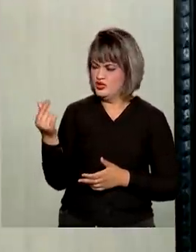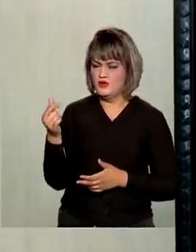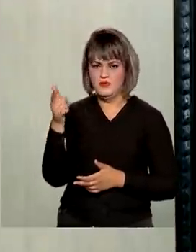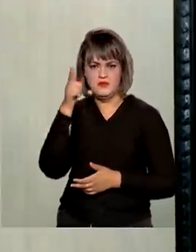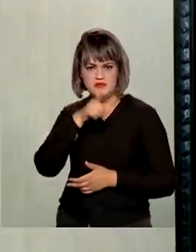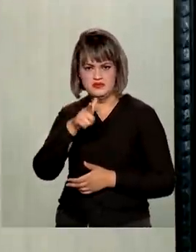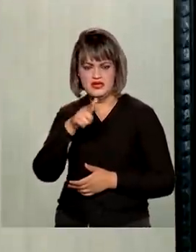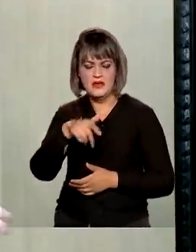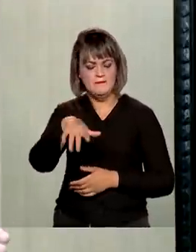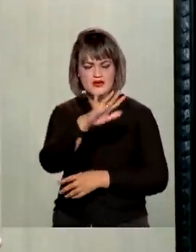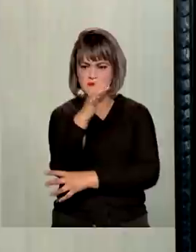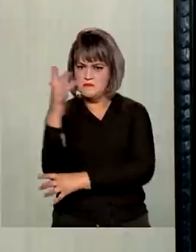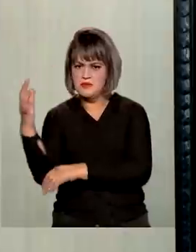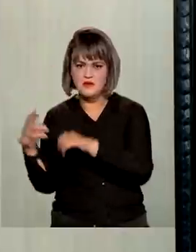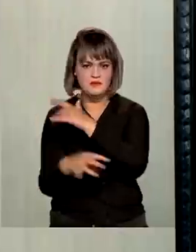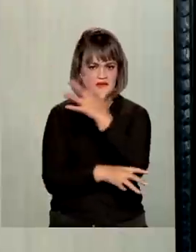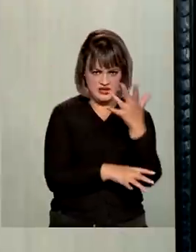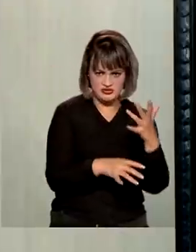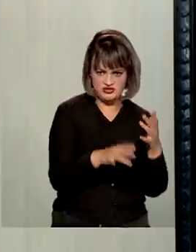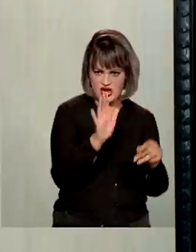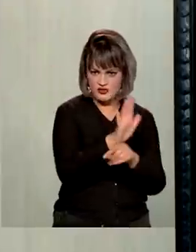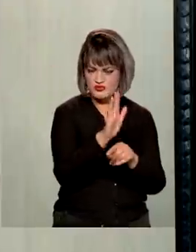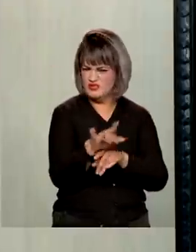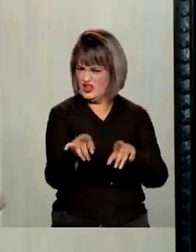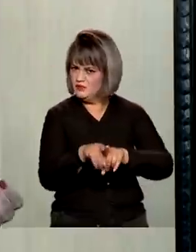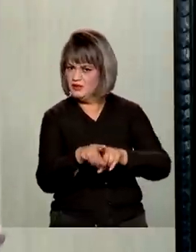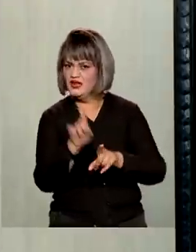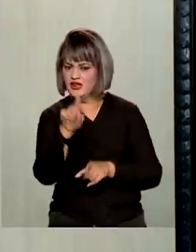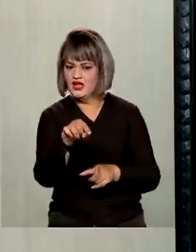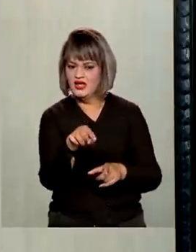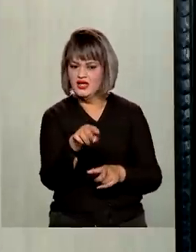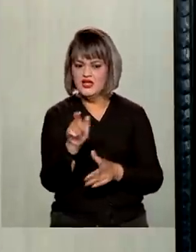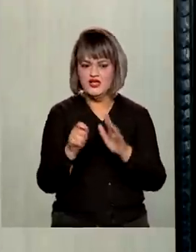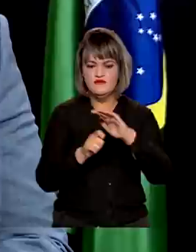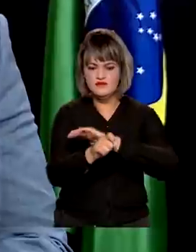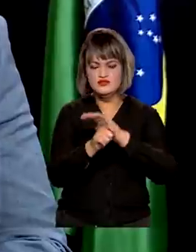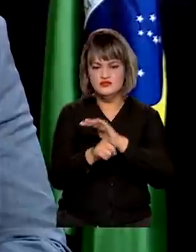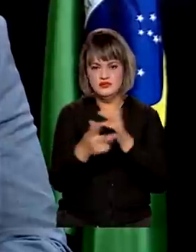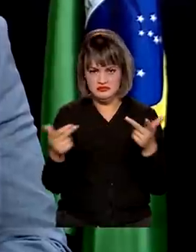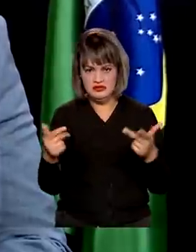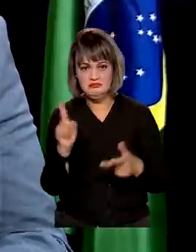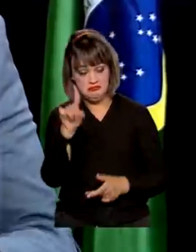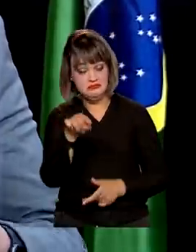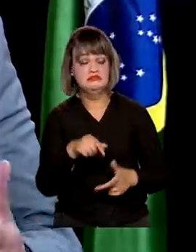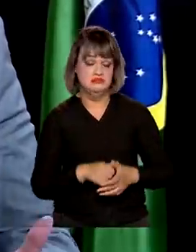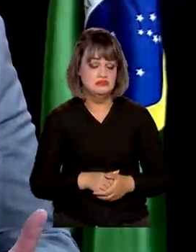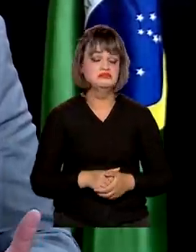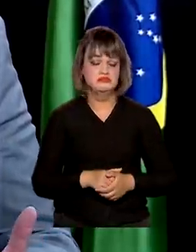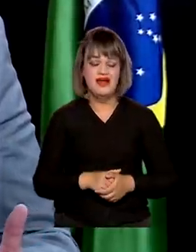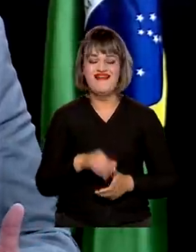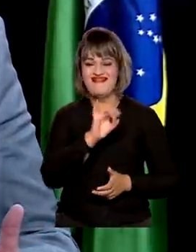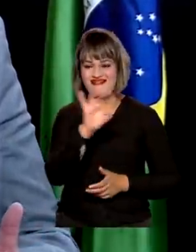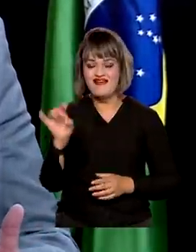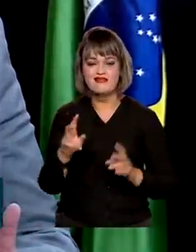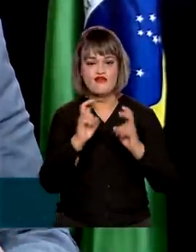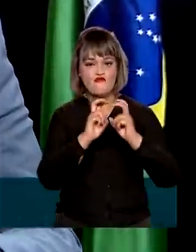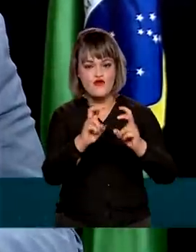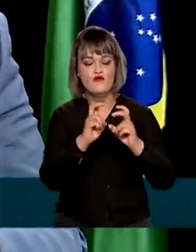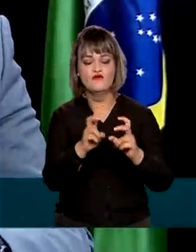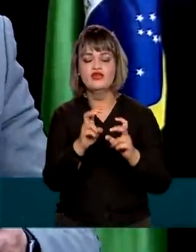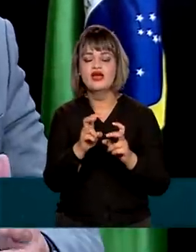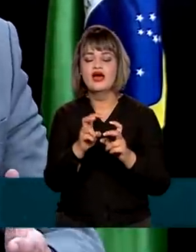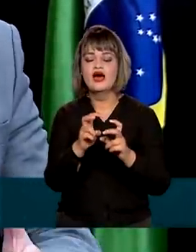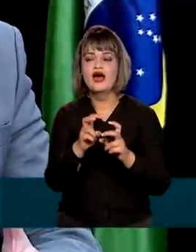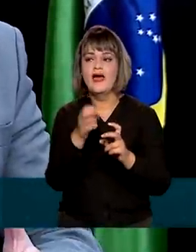mais o ganho para o meio ambiente é enorme também se a gente falar de investir em ferrovias na Ministro sem sobra de dúvida cada ferrovia dessa vai